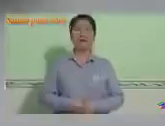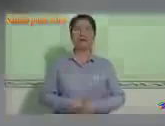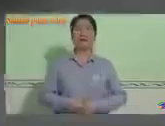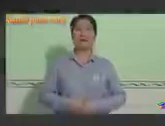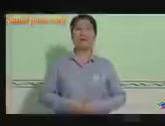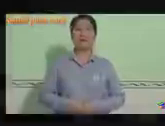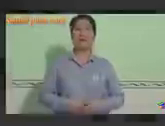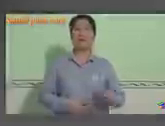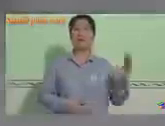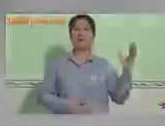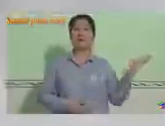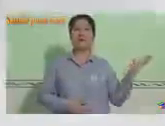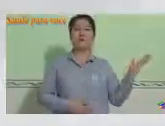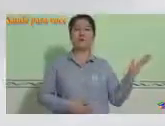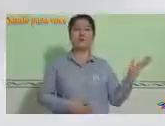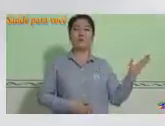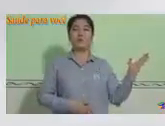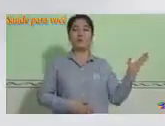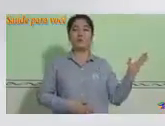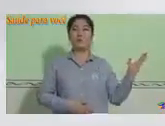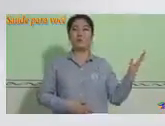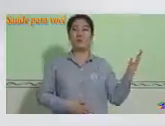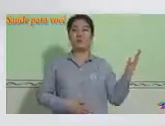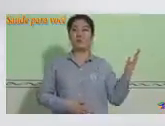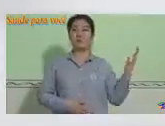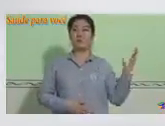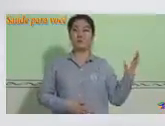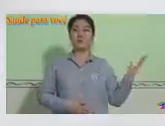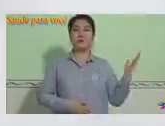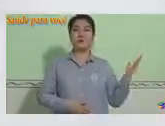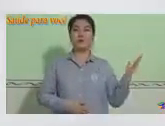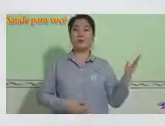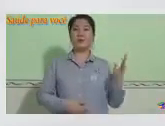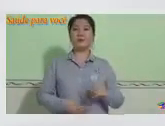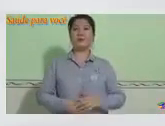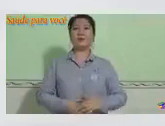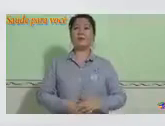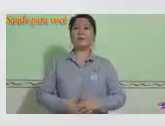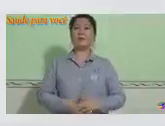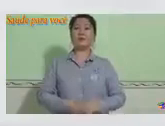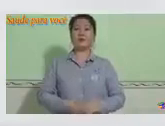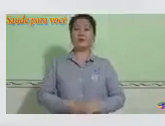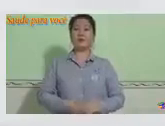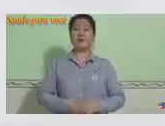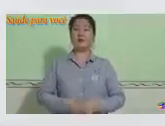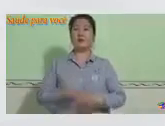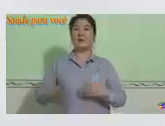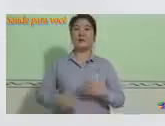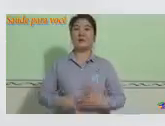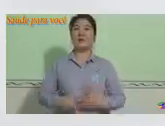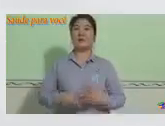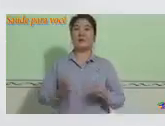MPODSERFETOCOMODANCO0 ordinal masculino, vírgula, ou seja, vírgula, na horizontal, vírgula, porém, vírgula, nesse caso, será trabalhador mais o